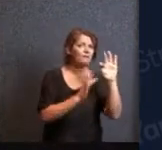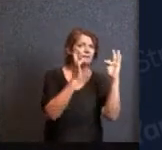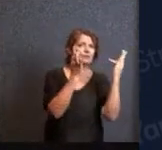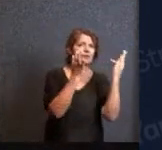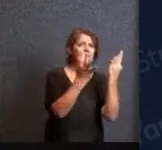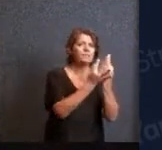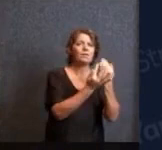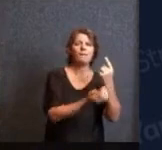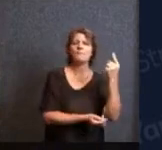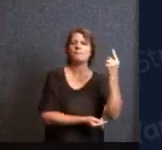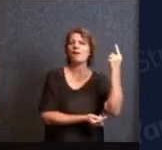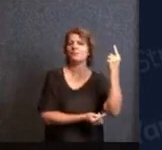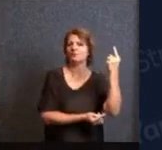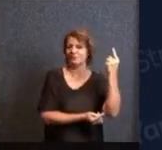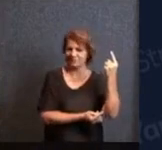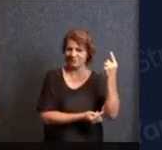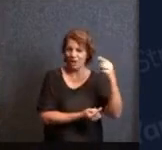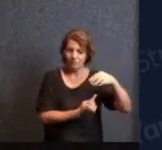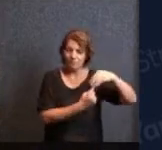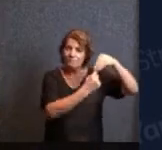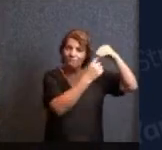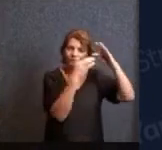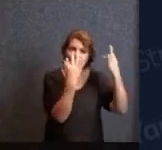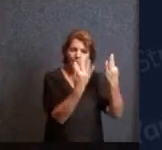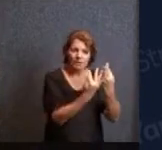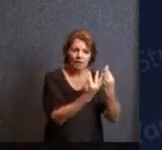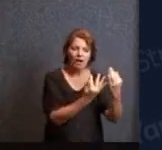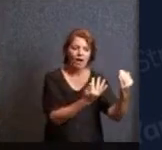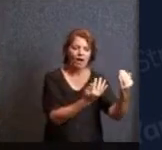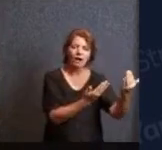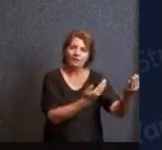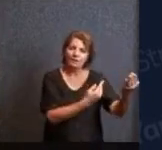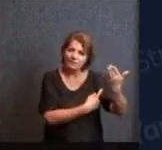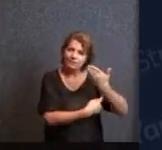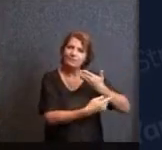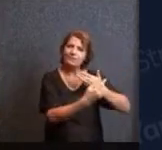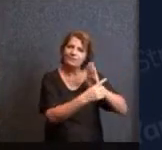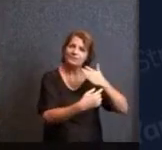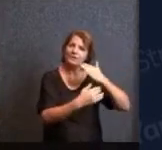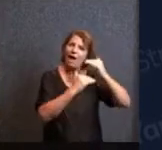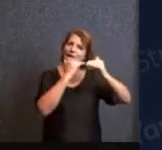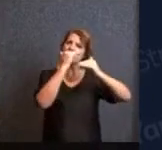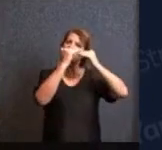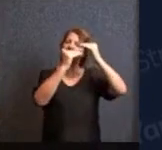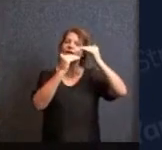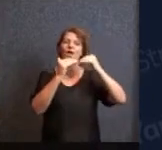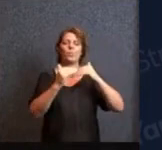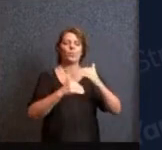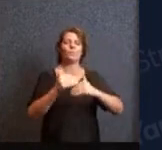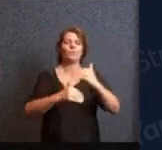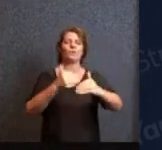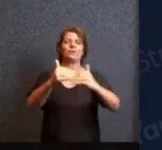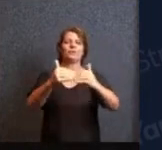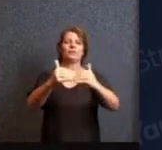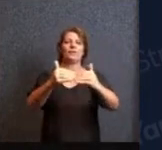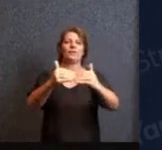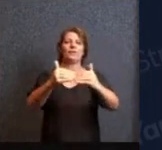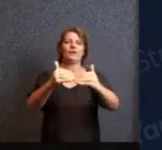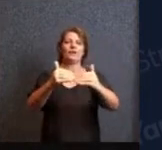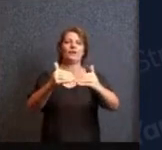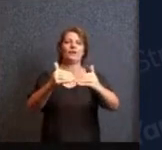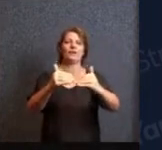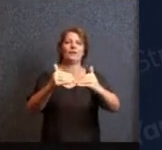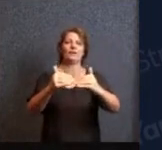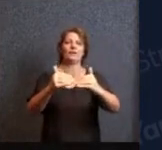não conseguimos avançar nos processos da escola, nós precisamos desta parceria, e aí eu já destaco isso como um